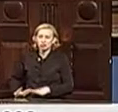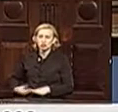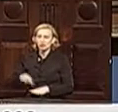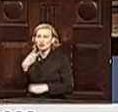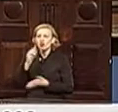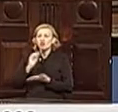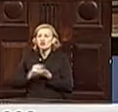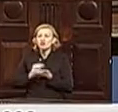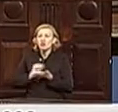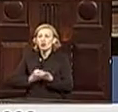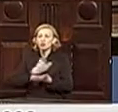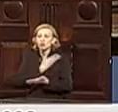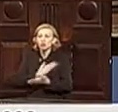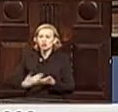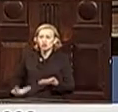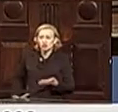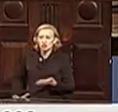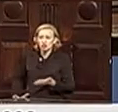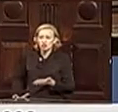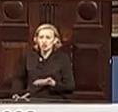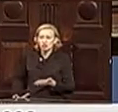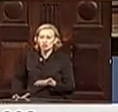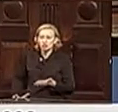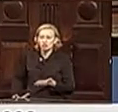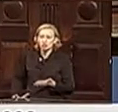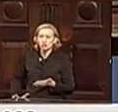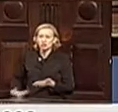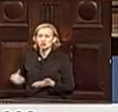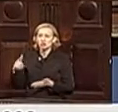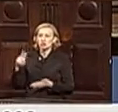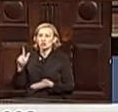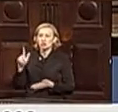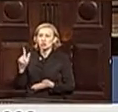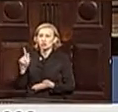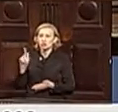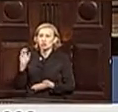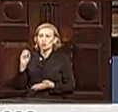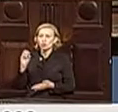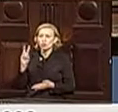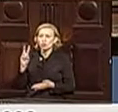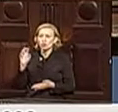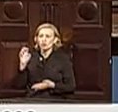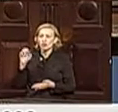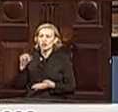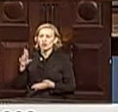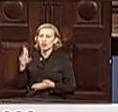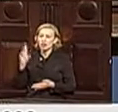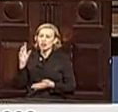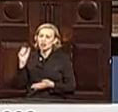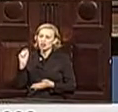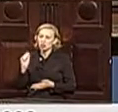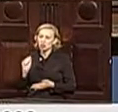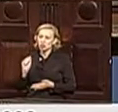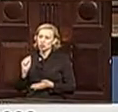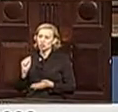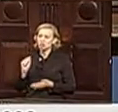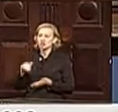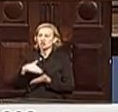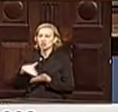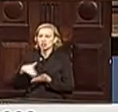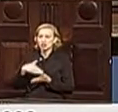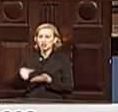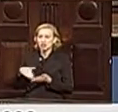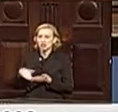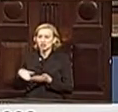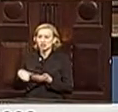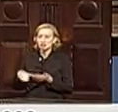comando, eu falo do governador do Estado, falo do secretário de Segurança e falo também